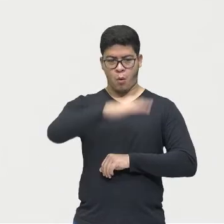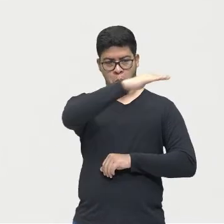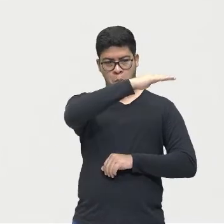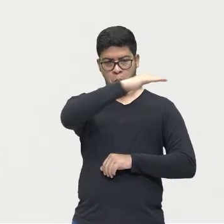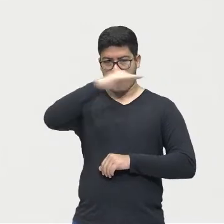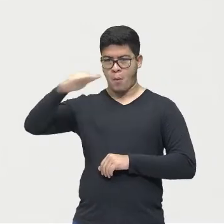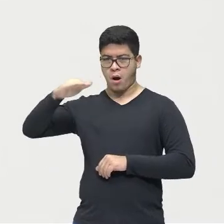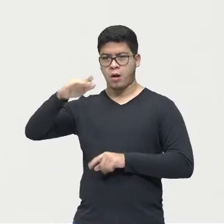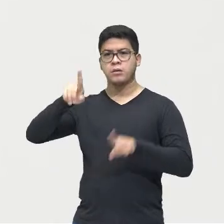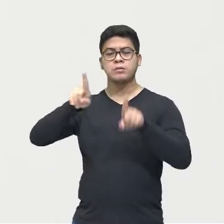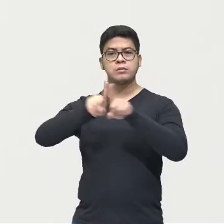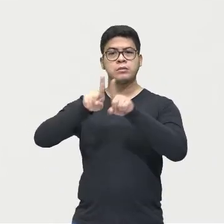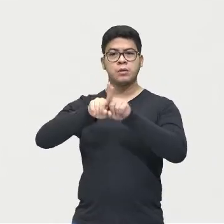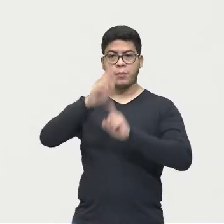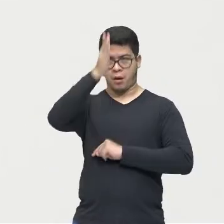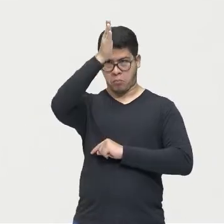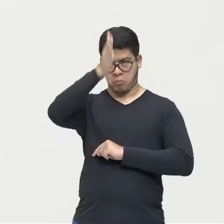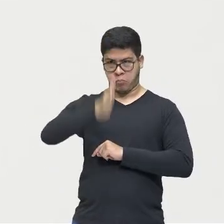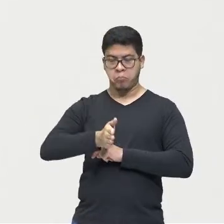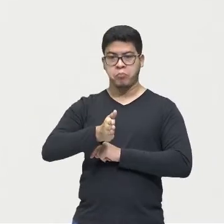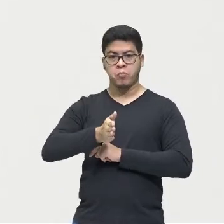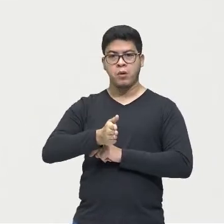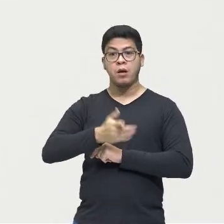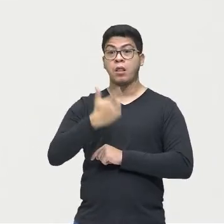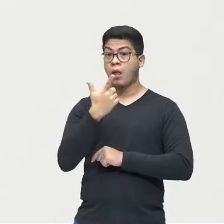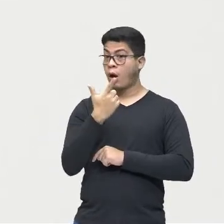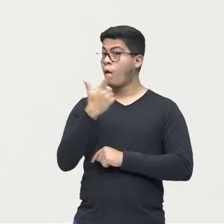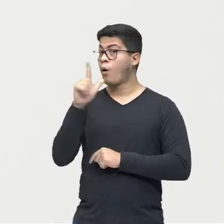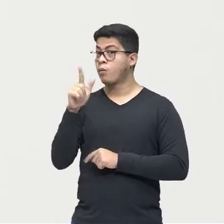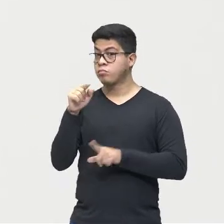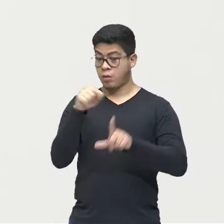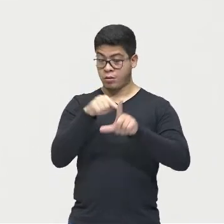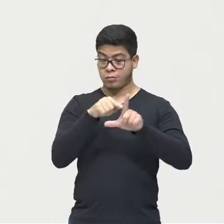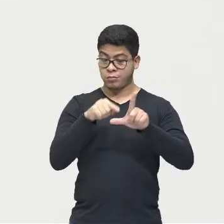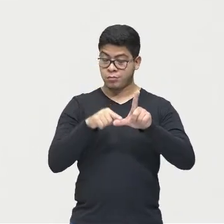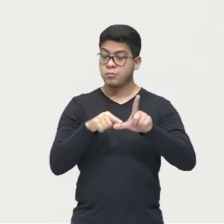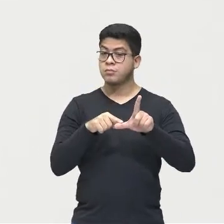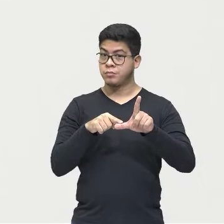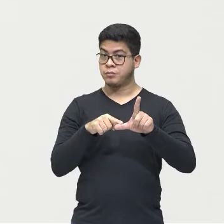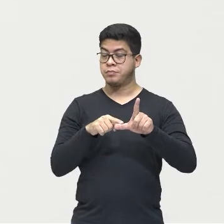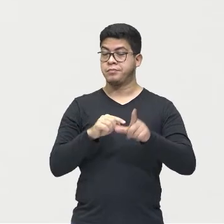Aqui nós temos um eixo de simetria e bem aqui nós temos um eixo de simetria.